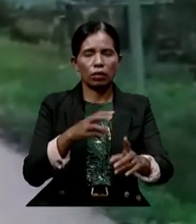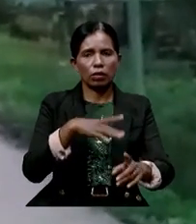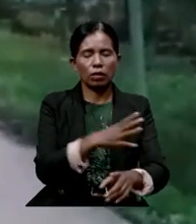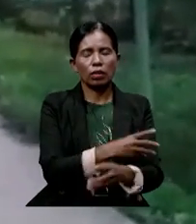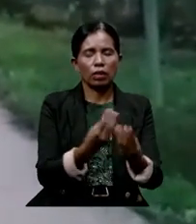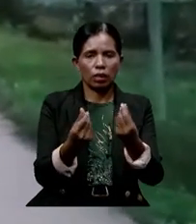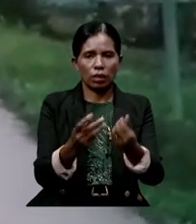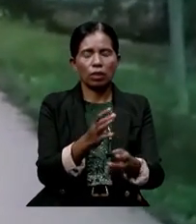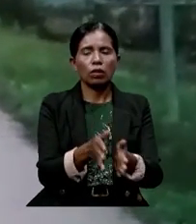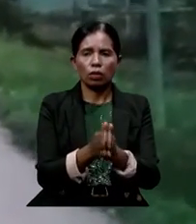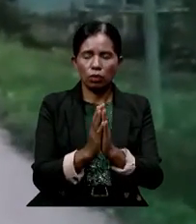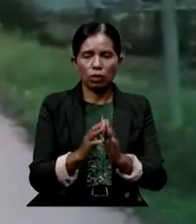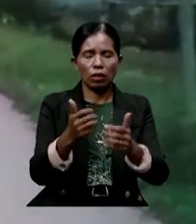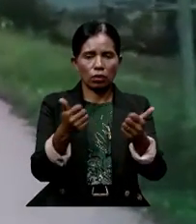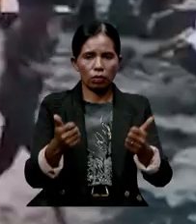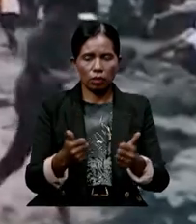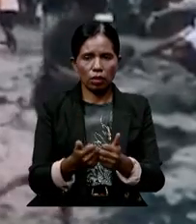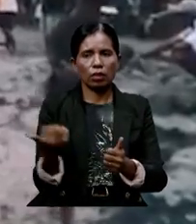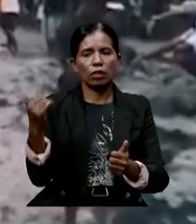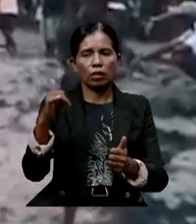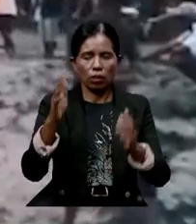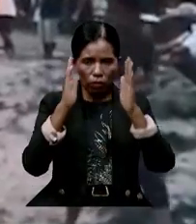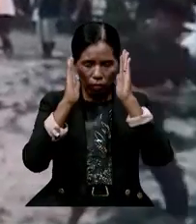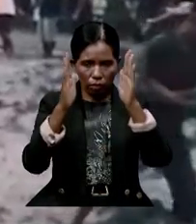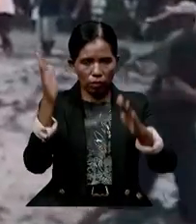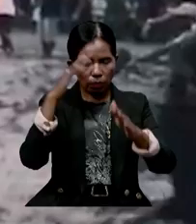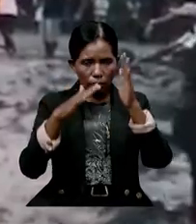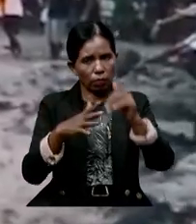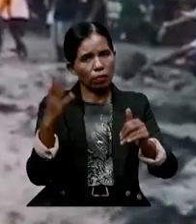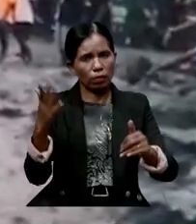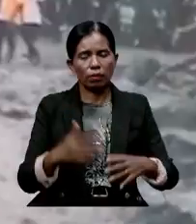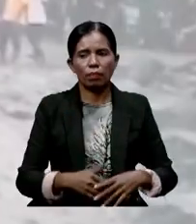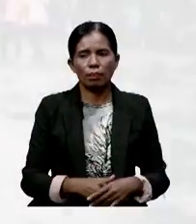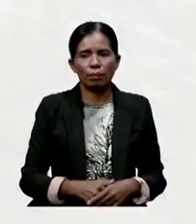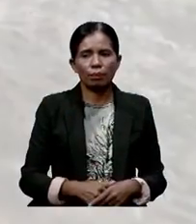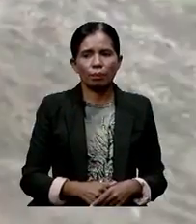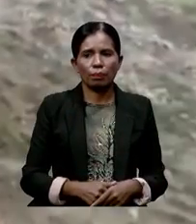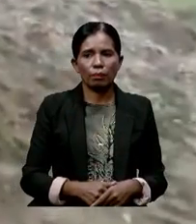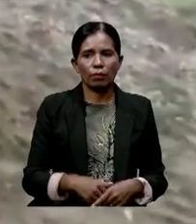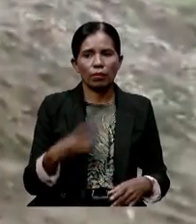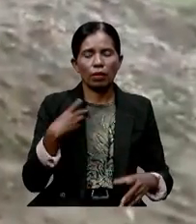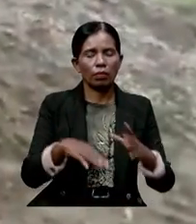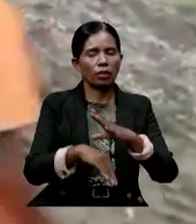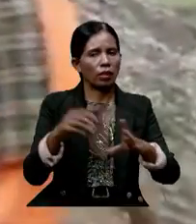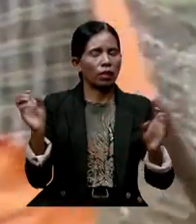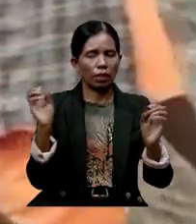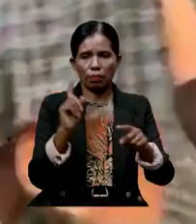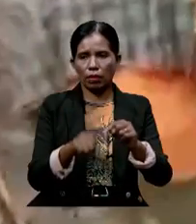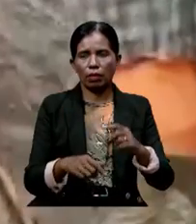Nune sira husu autoridade competente tau atenção ba problema refere. Kadahatan ang silent yet.